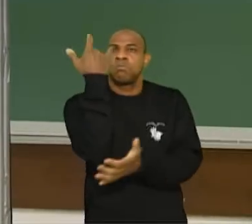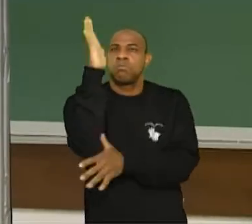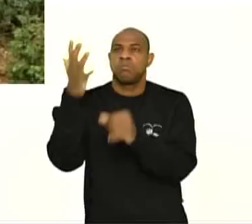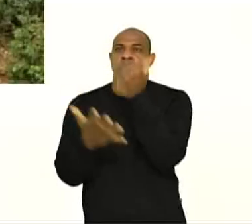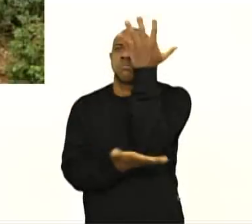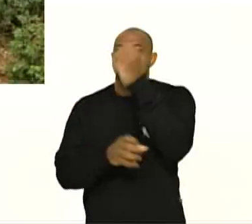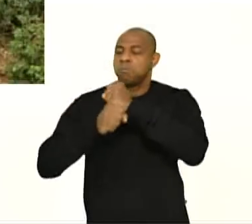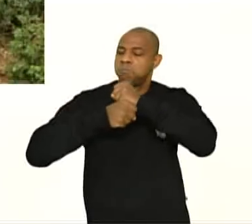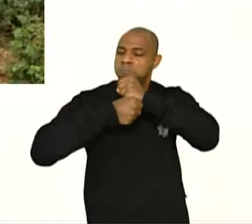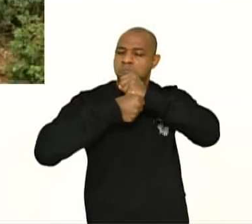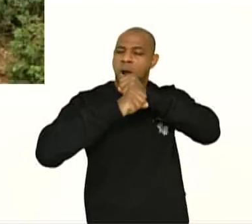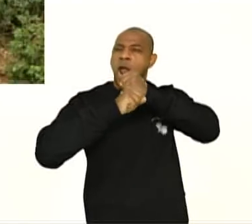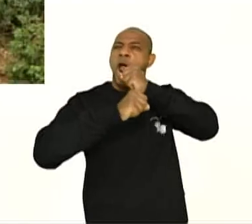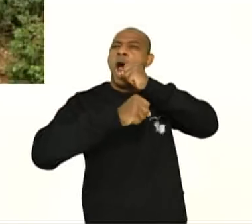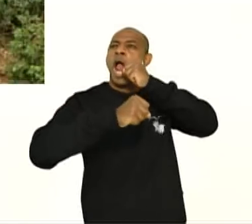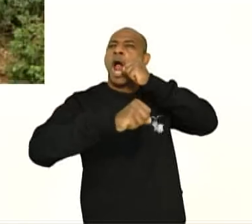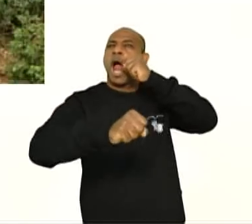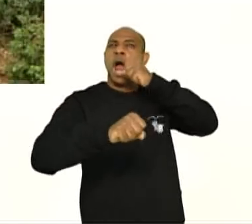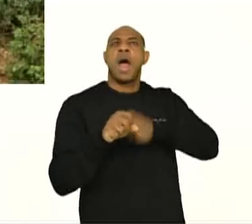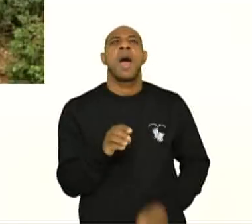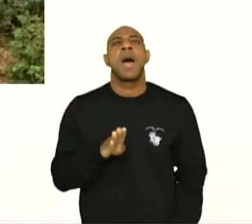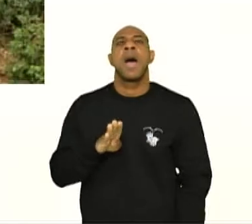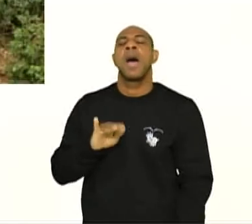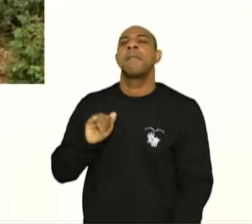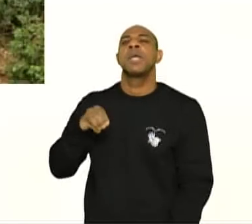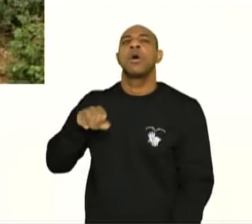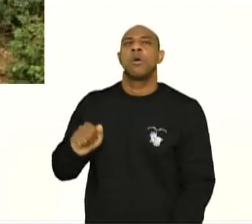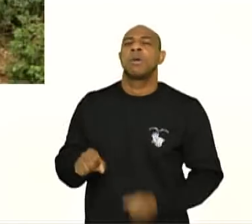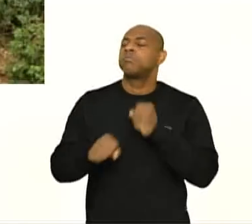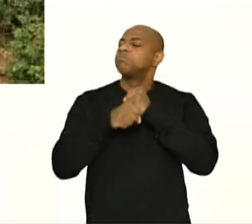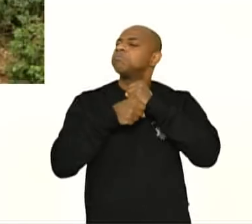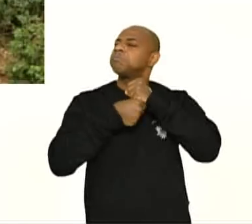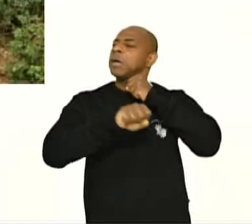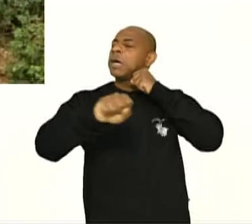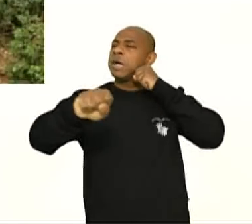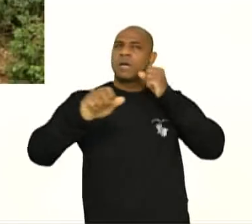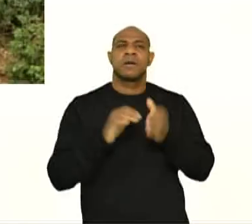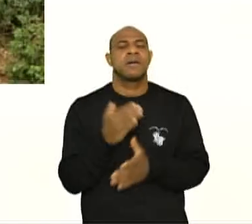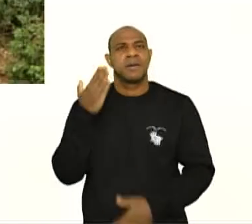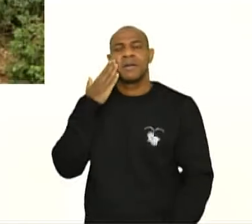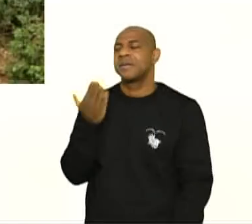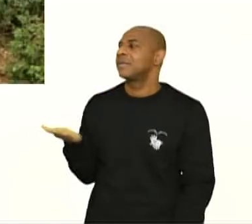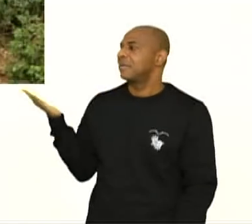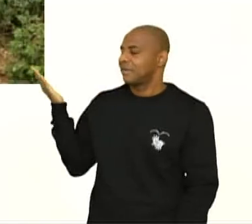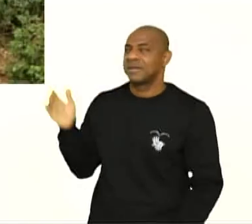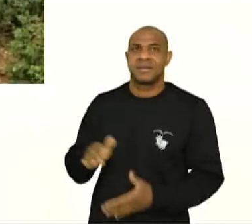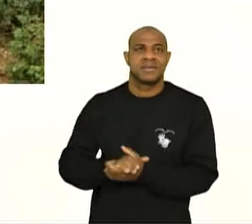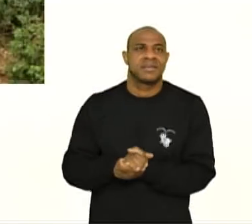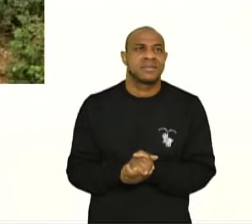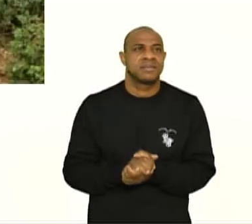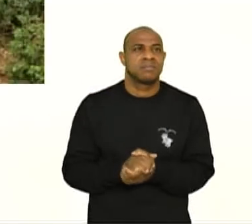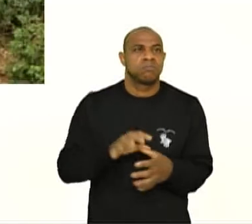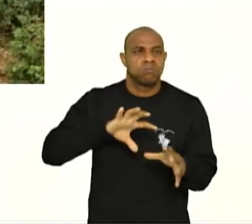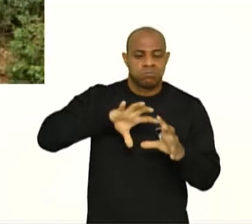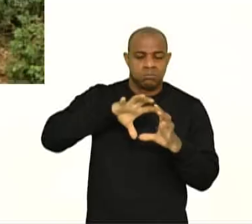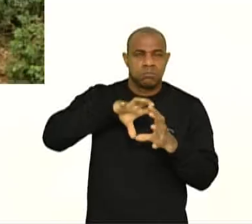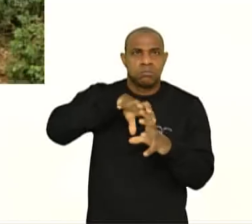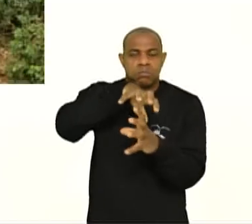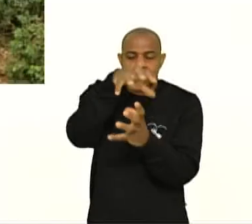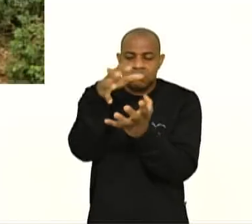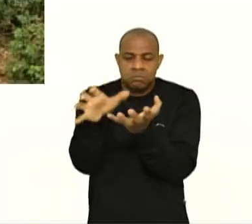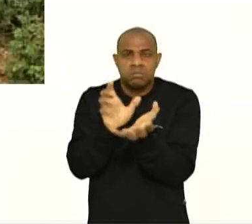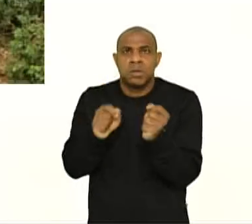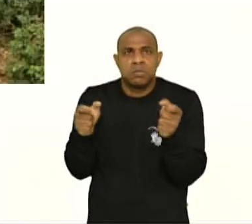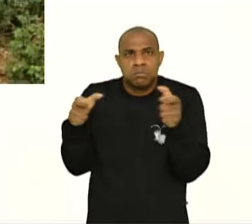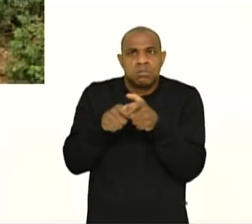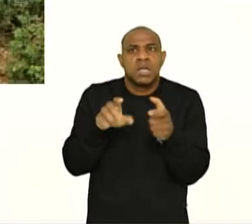ecossistemas, né? É uma coisa mais homogênea, porém gigantesca muitas vezes, né? Ecossistema, lembrando, pode ser um espaço pequeno, mas a gente